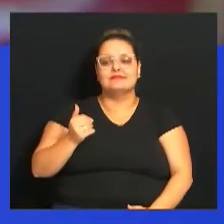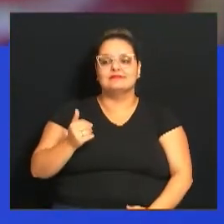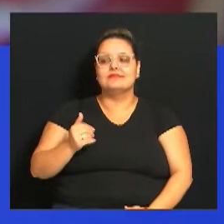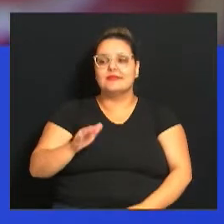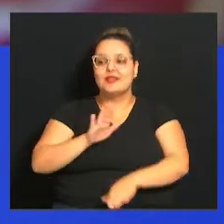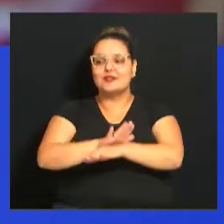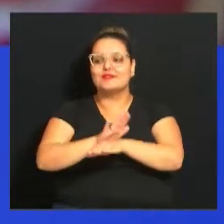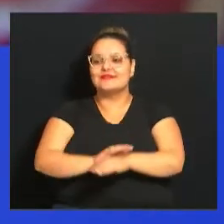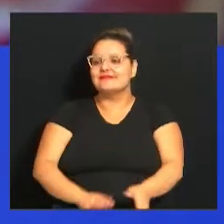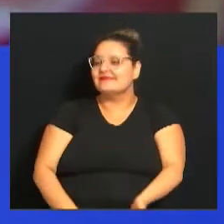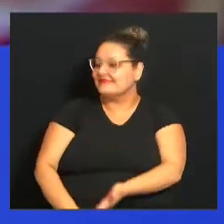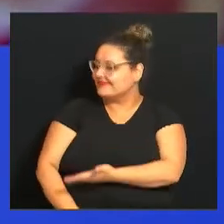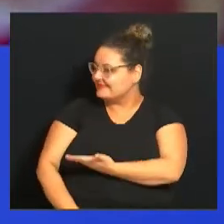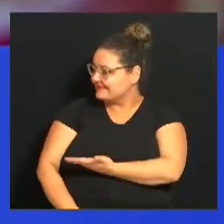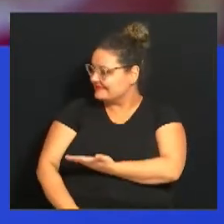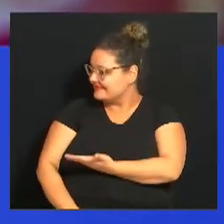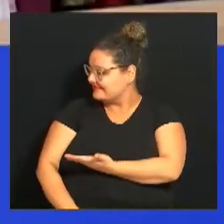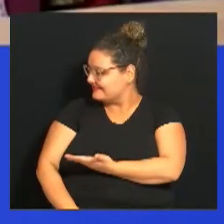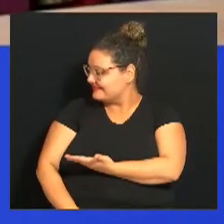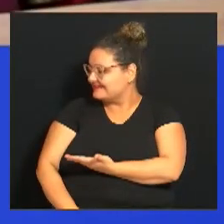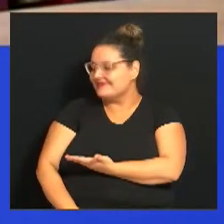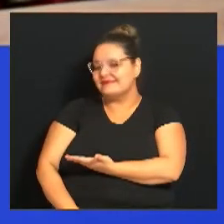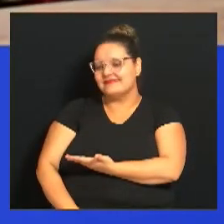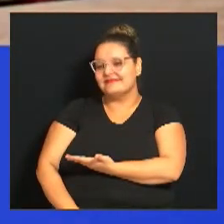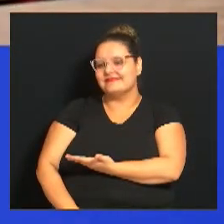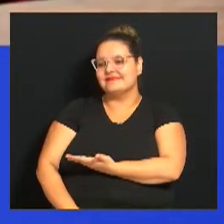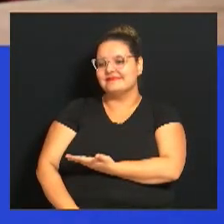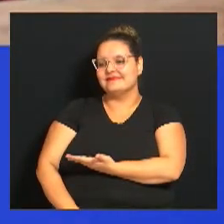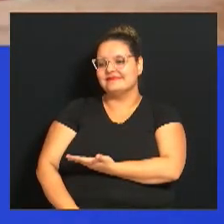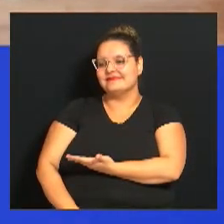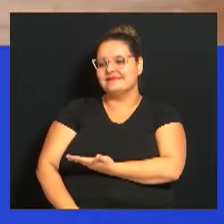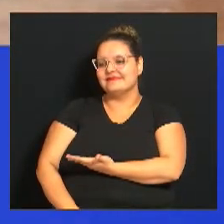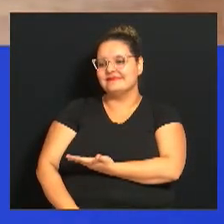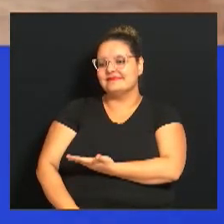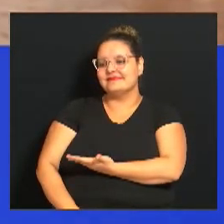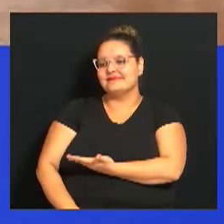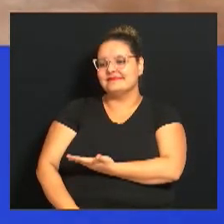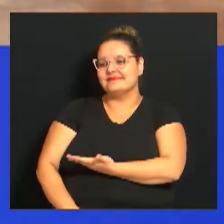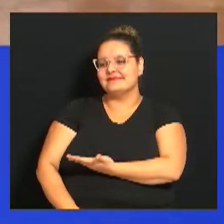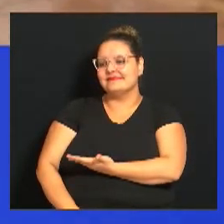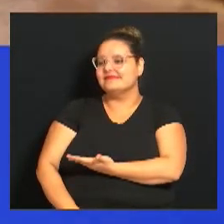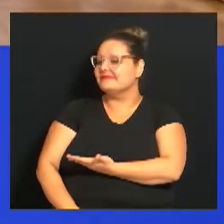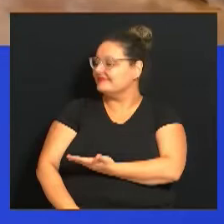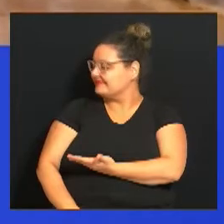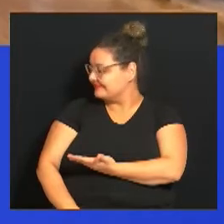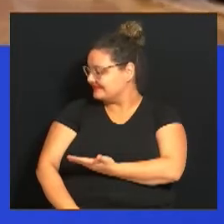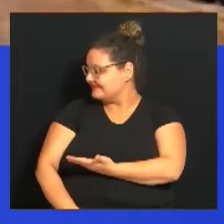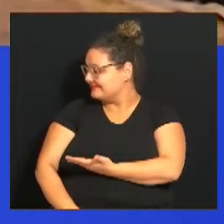basta enviar uma mensagem para o WhatsApp 019